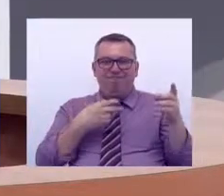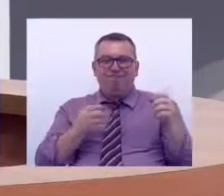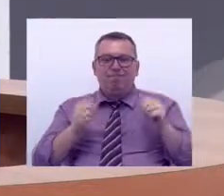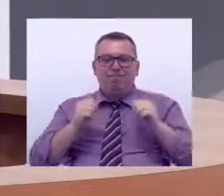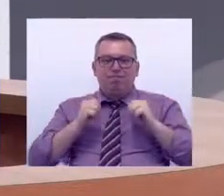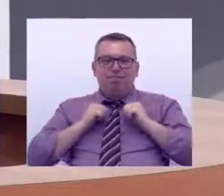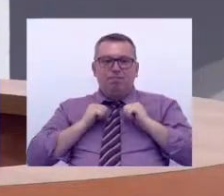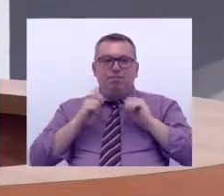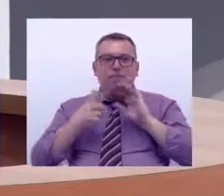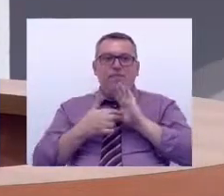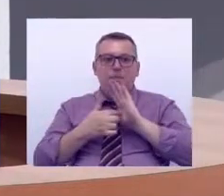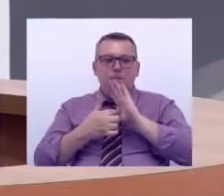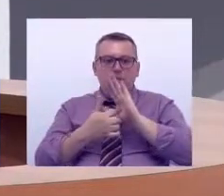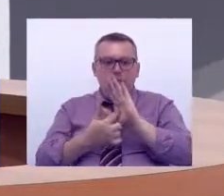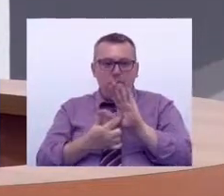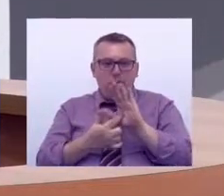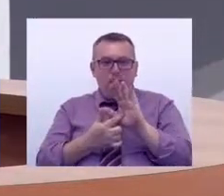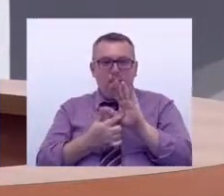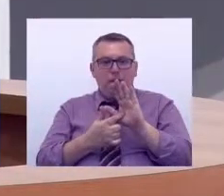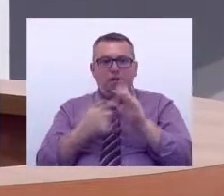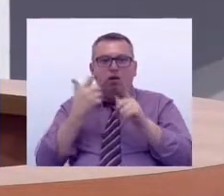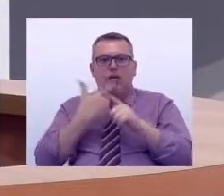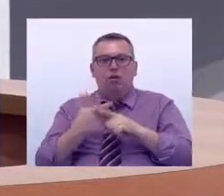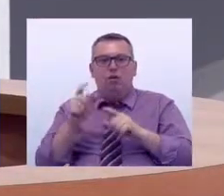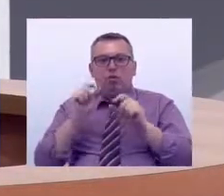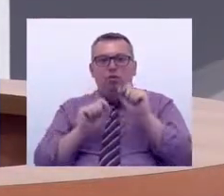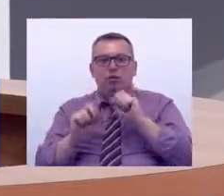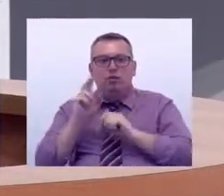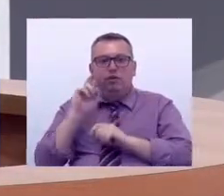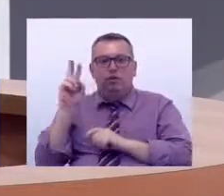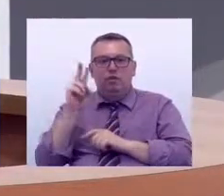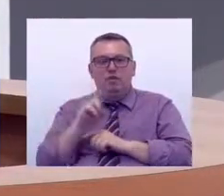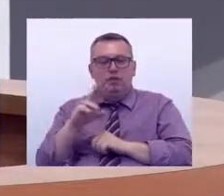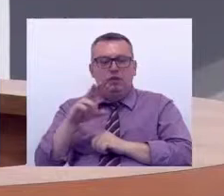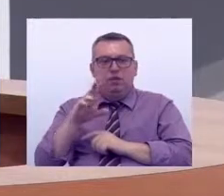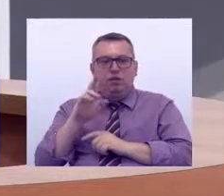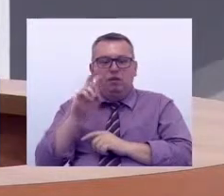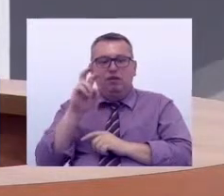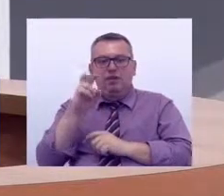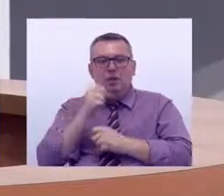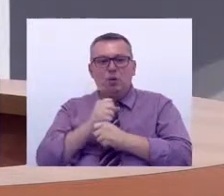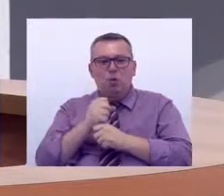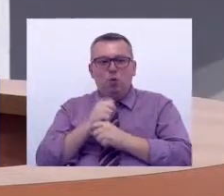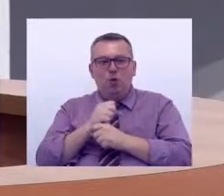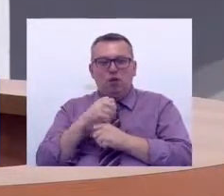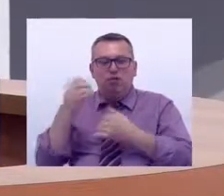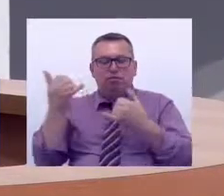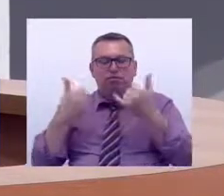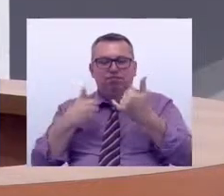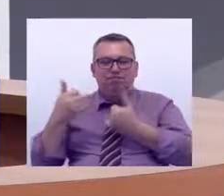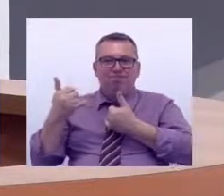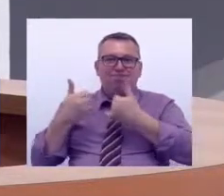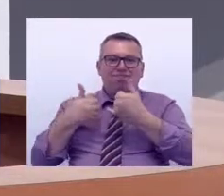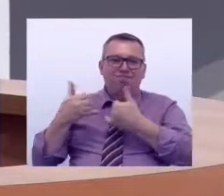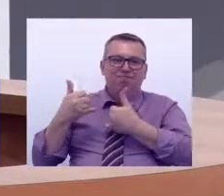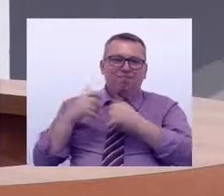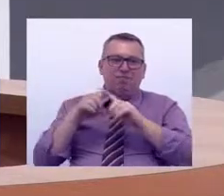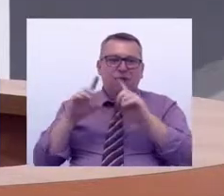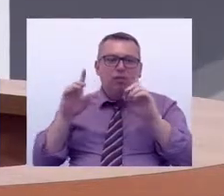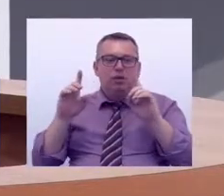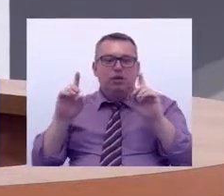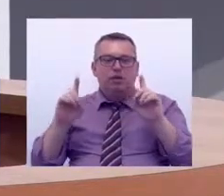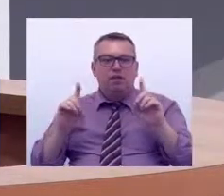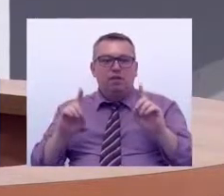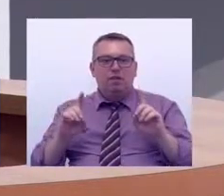de manifestar-me sobre o que a gente vem escutando há mais de 5 anos, sobre a